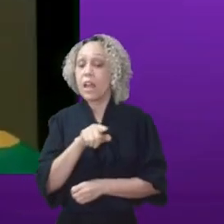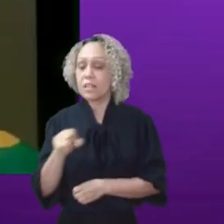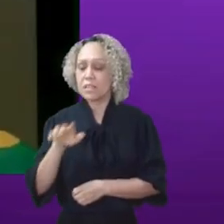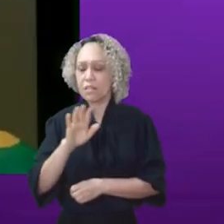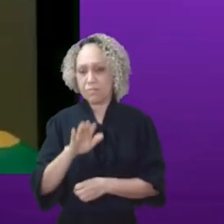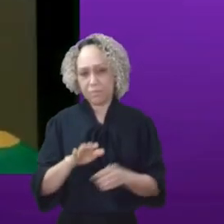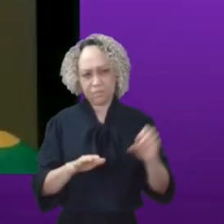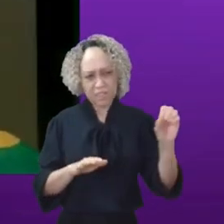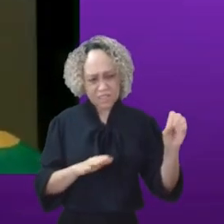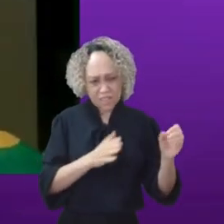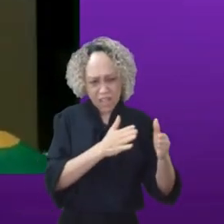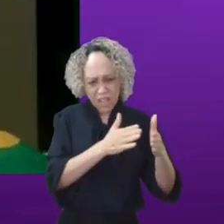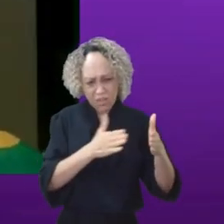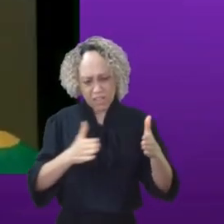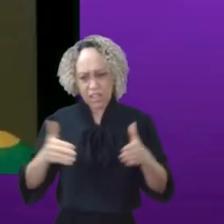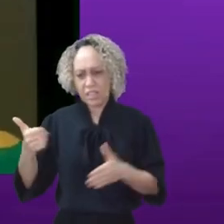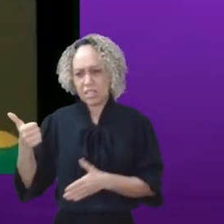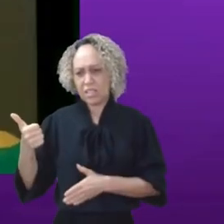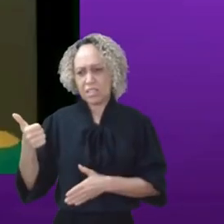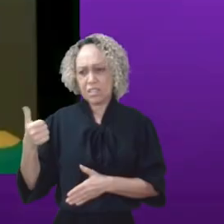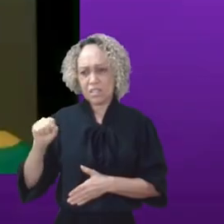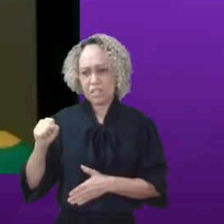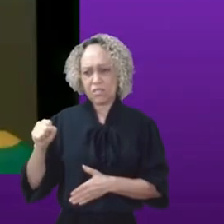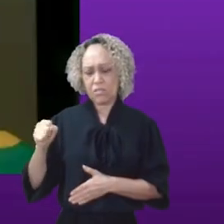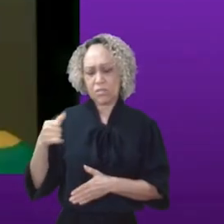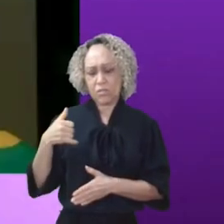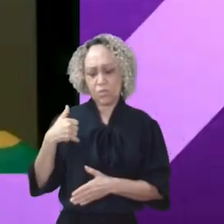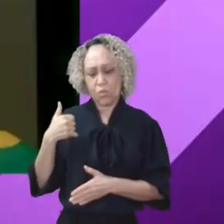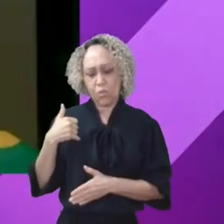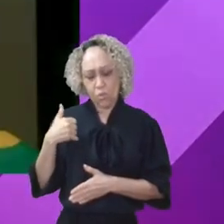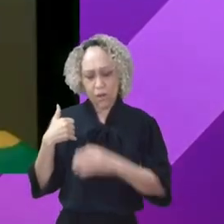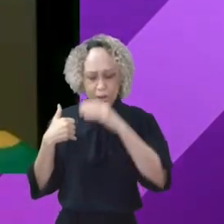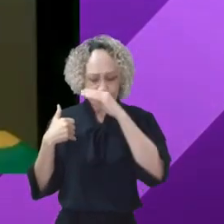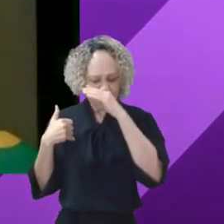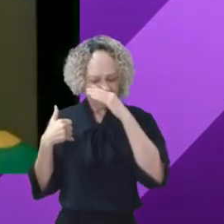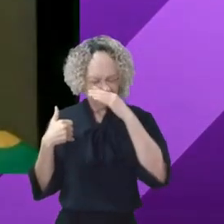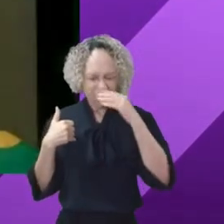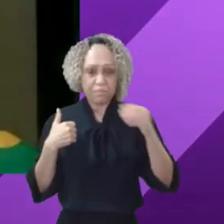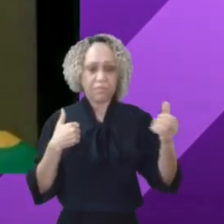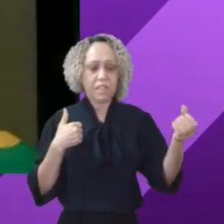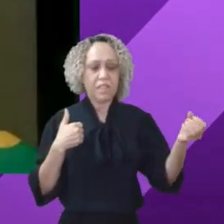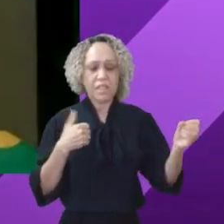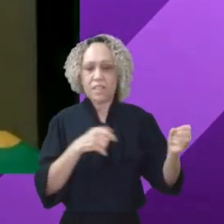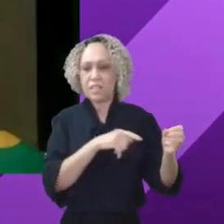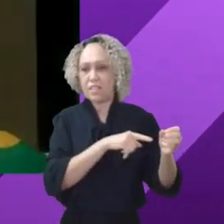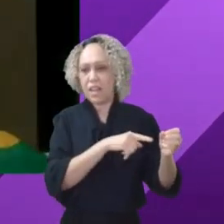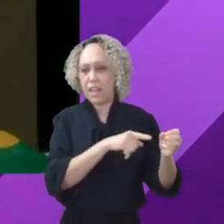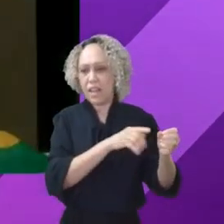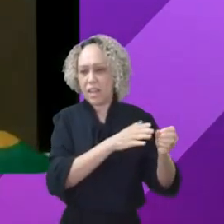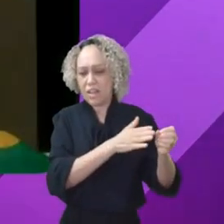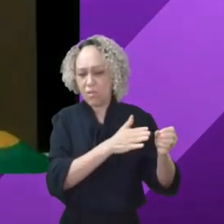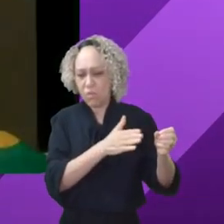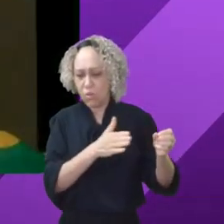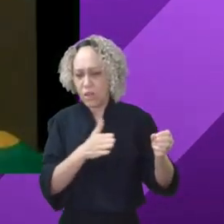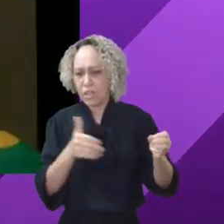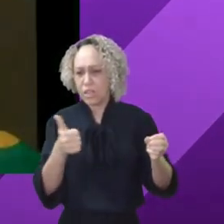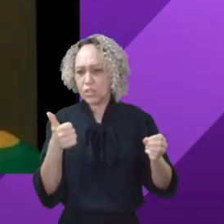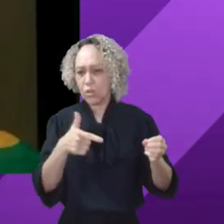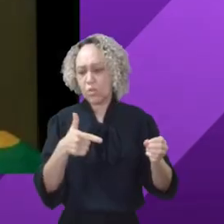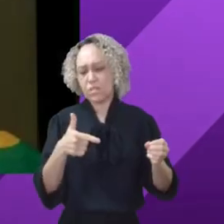de 0 a 18 anos. De 0 a 12 anos, não é, pelo Estatuto da Criança e Adolescente, que é outra